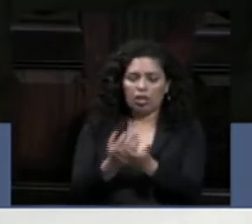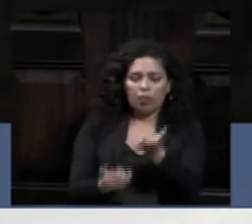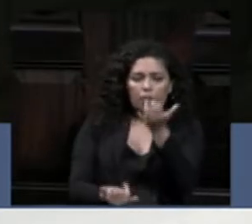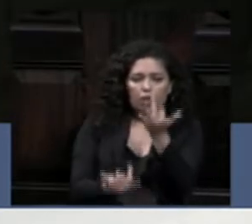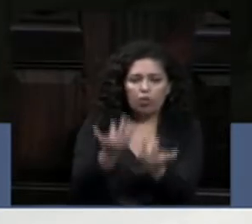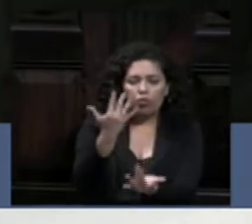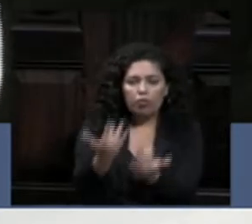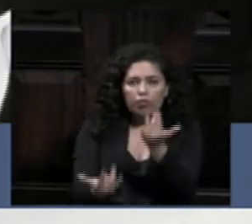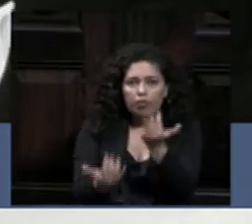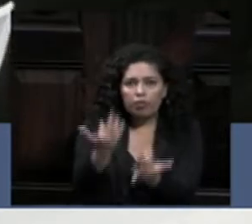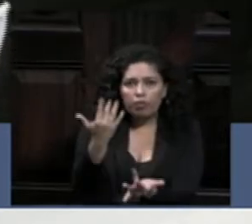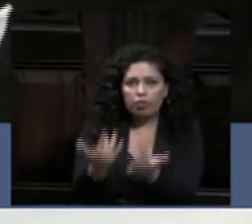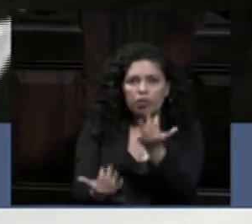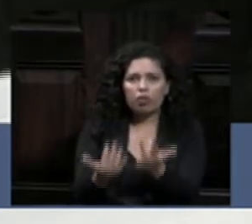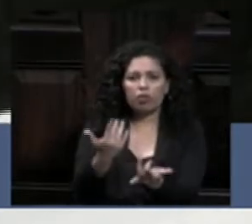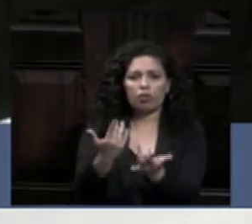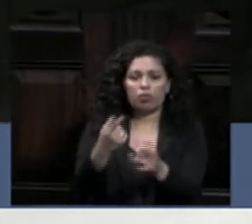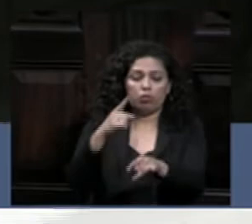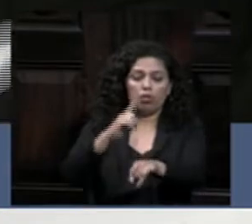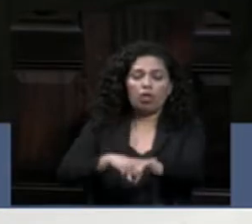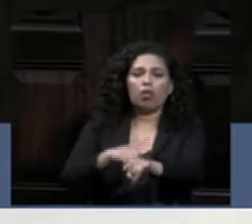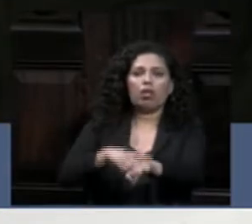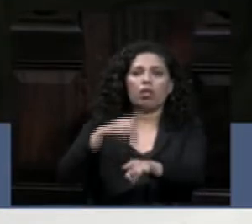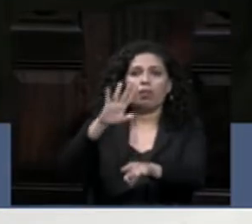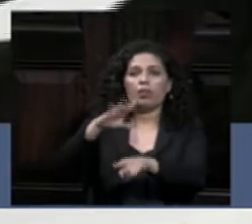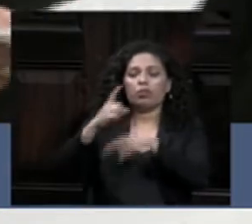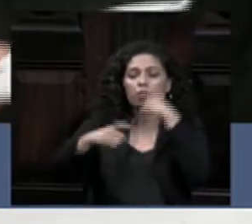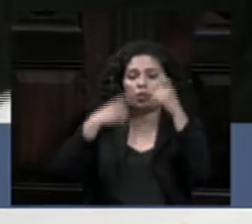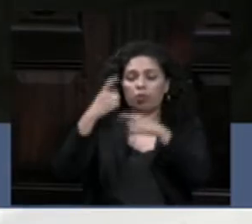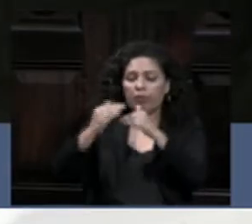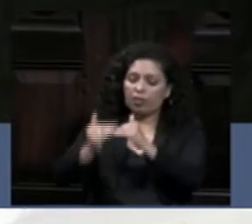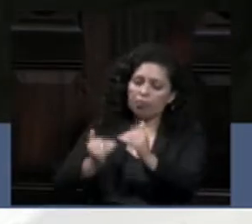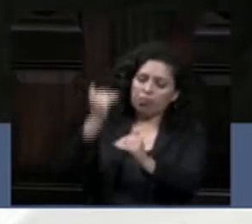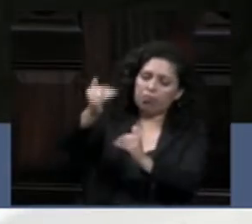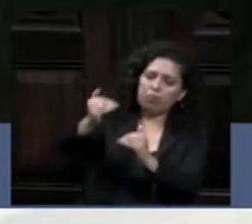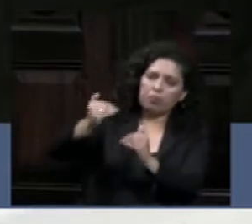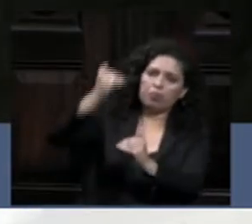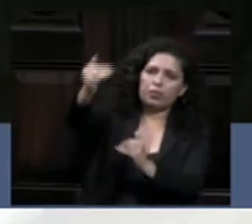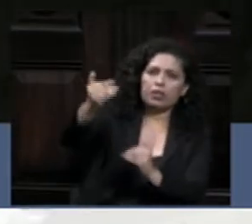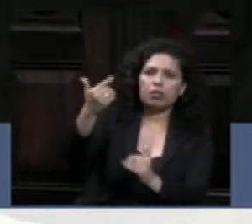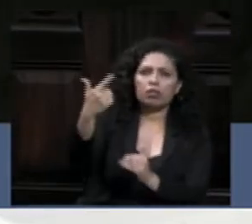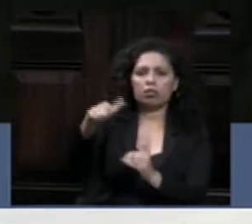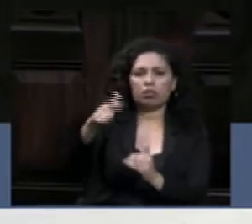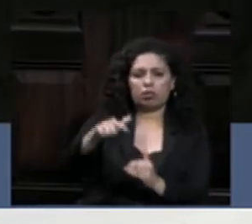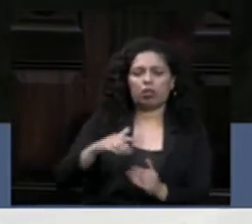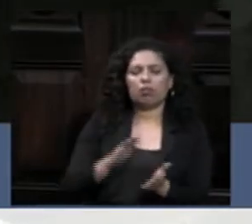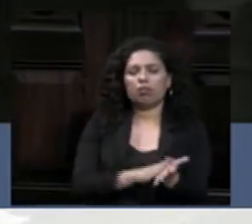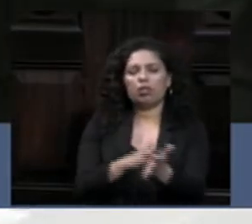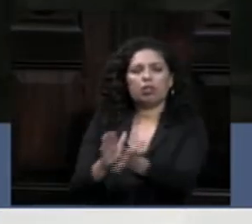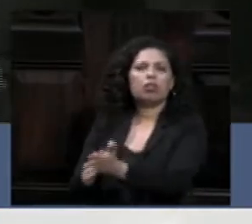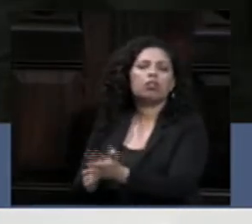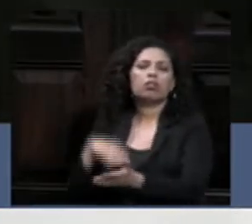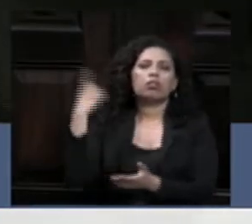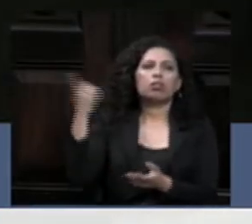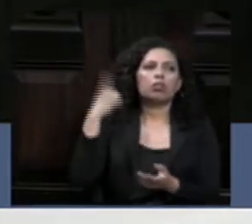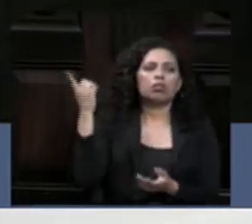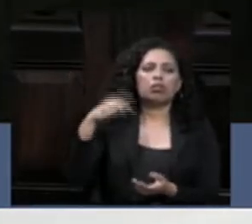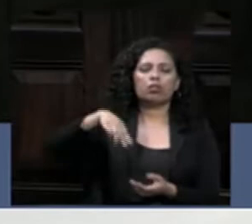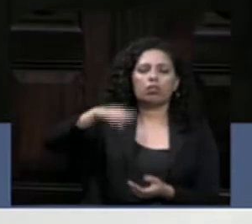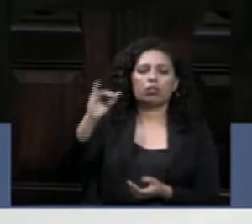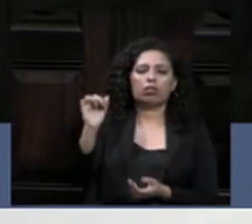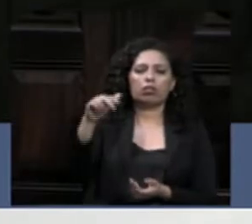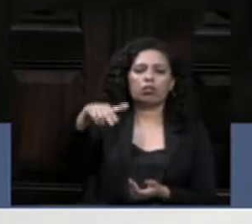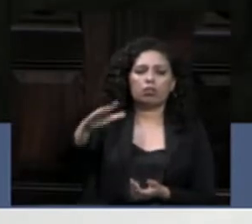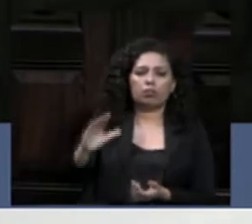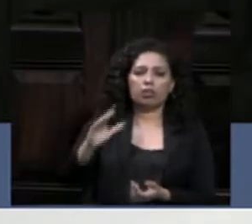com inserção social linkada à empregabilidade, e é por isso que o caos se instala. Parabéns, deputado Carlos Mink, mas